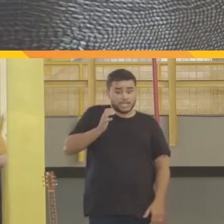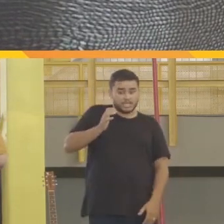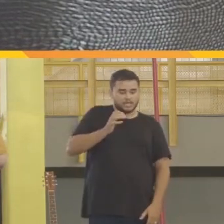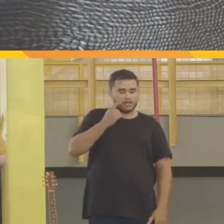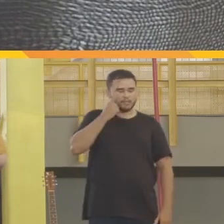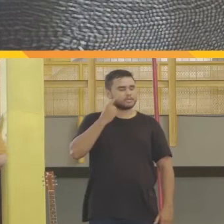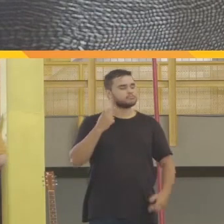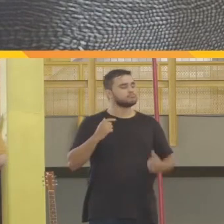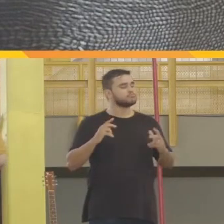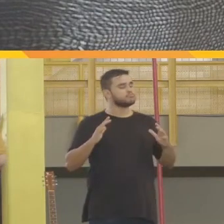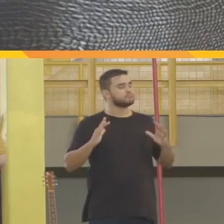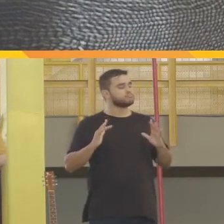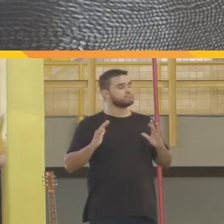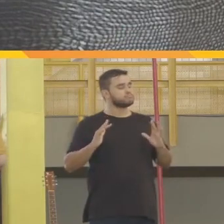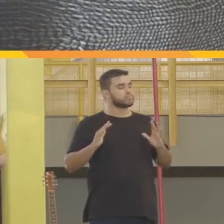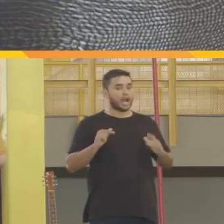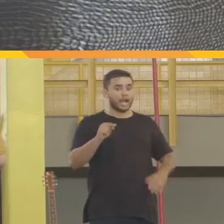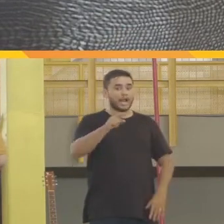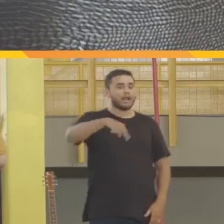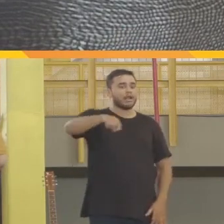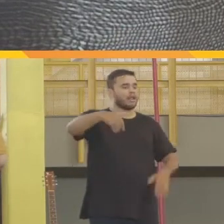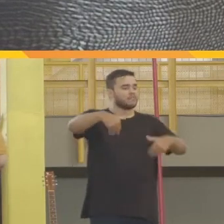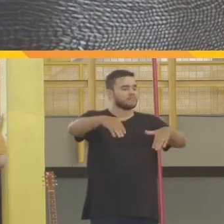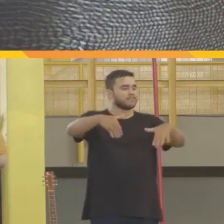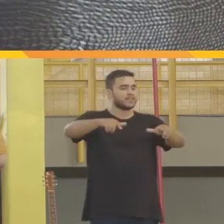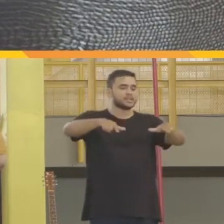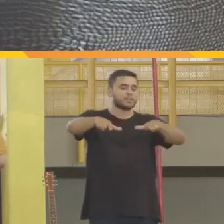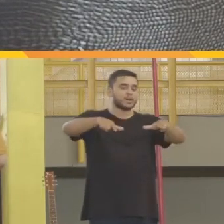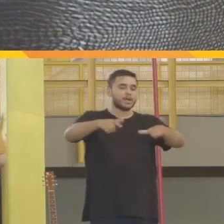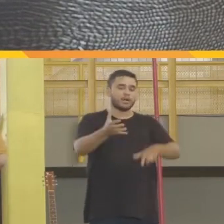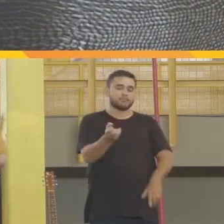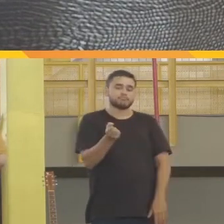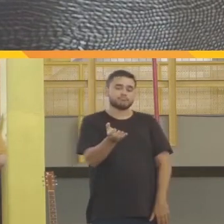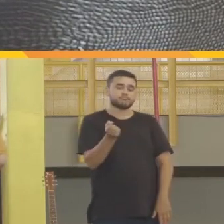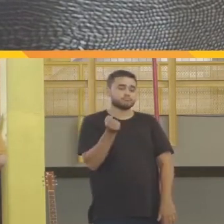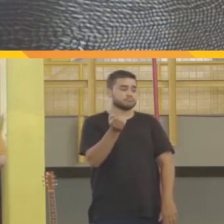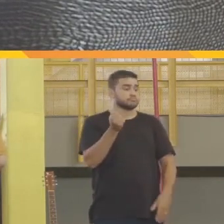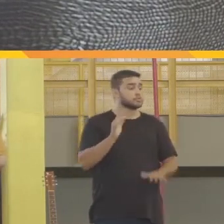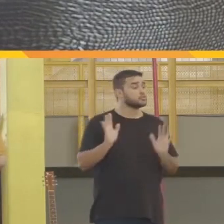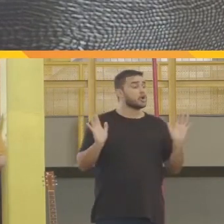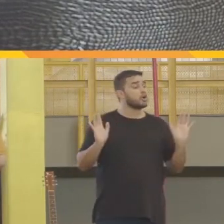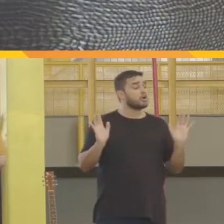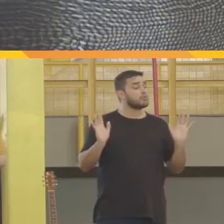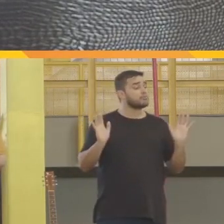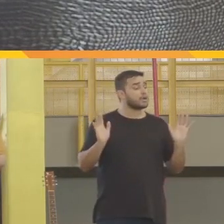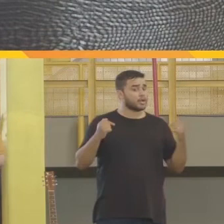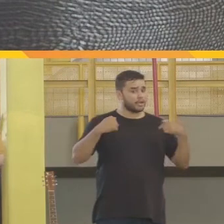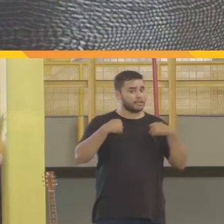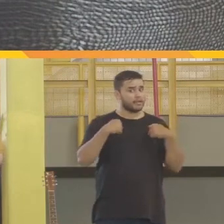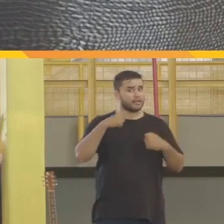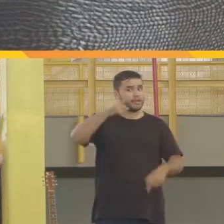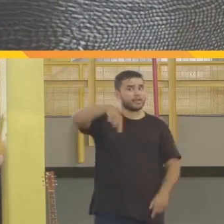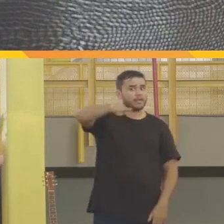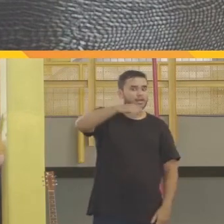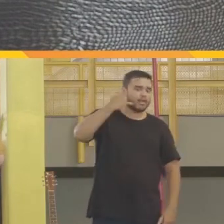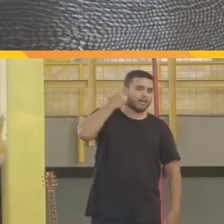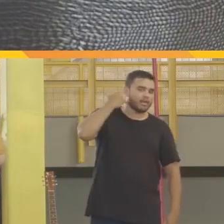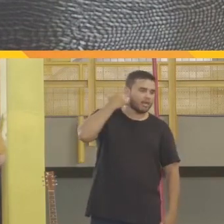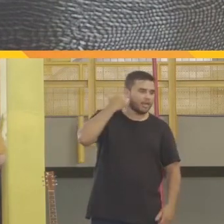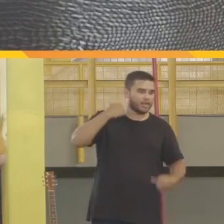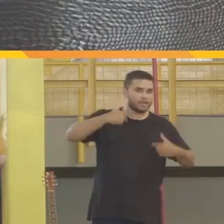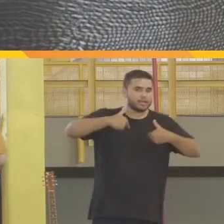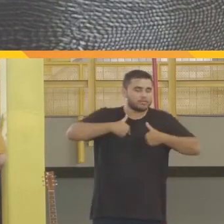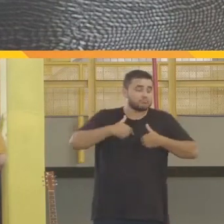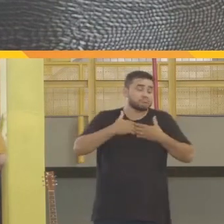maneira, acaba também transmitindo para até mesmo aqueles que não desfrutam dessa condição financeira. E